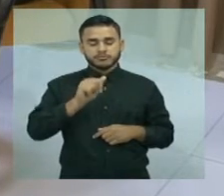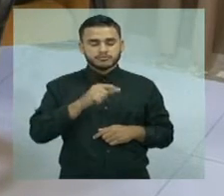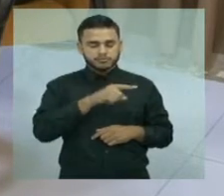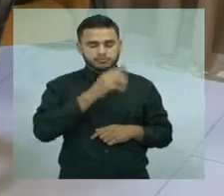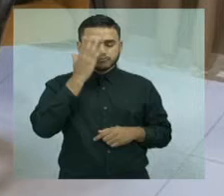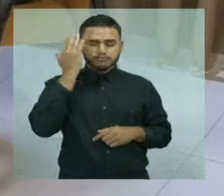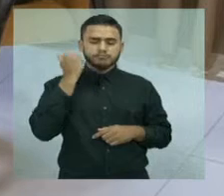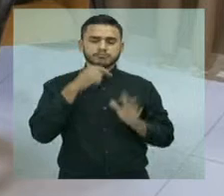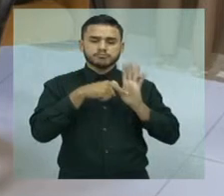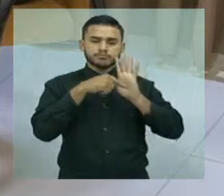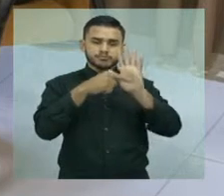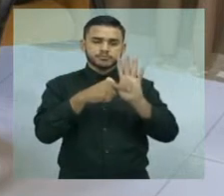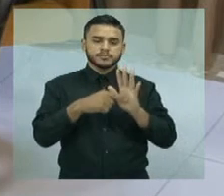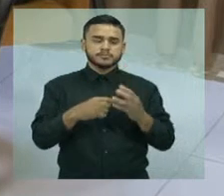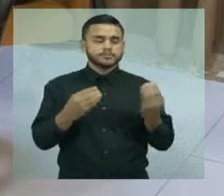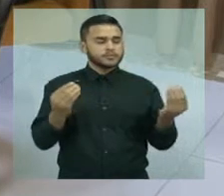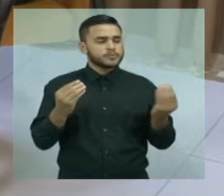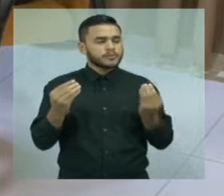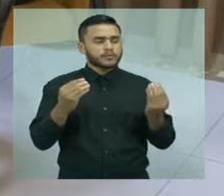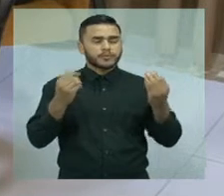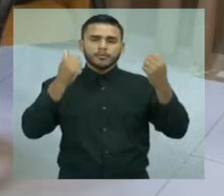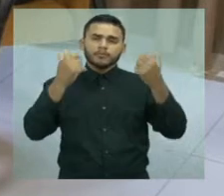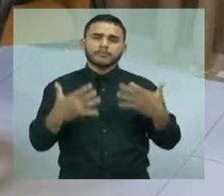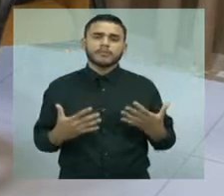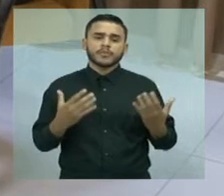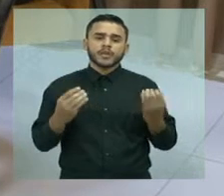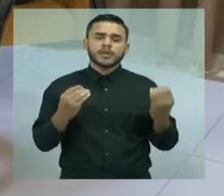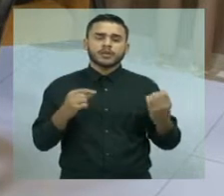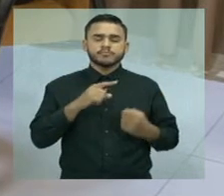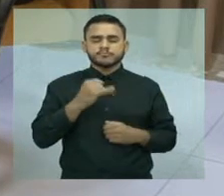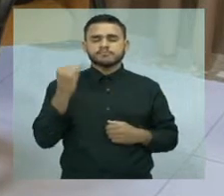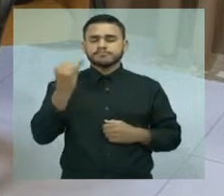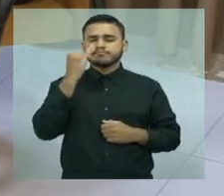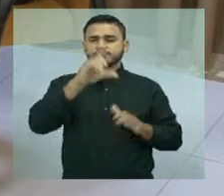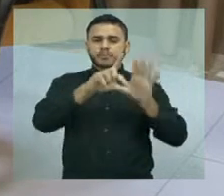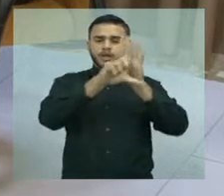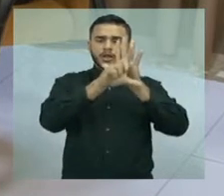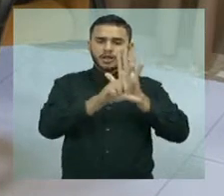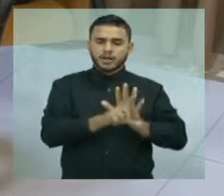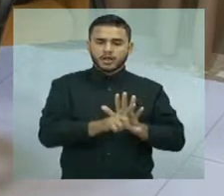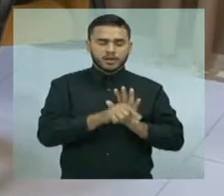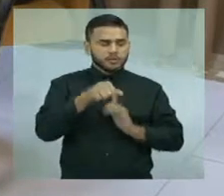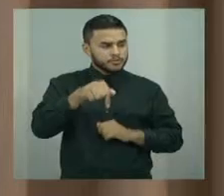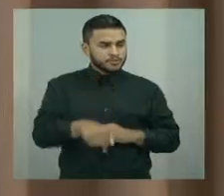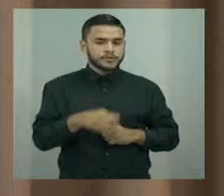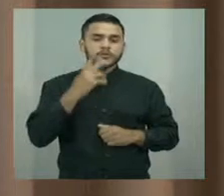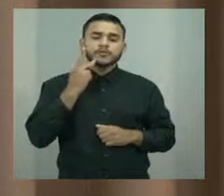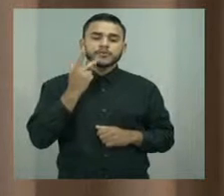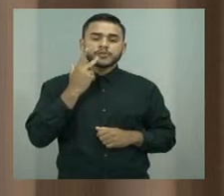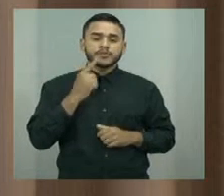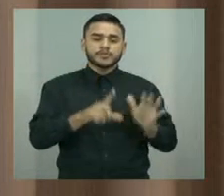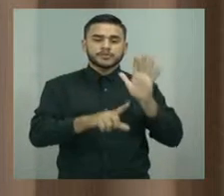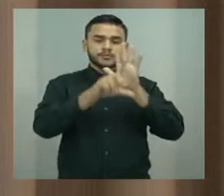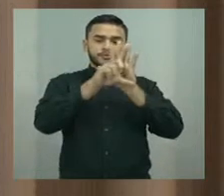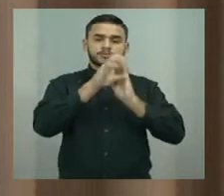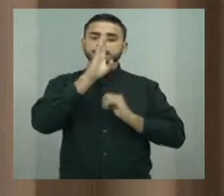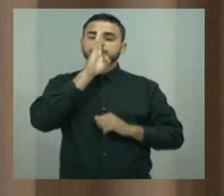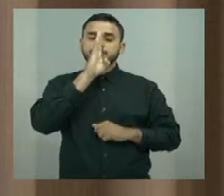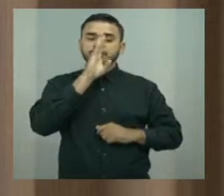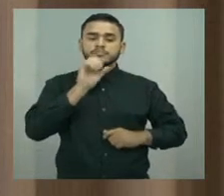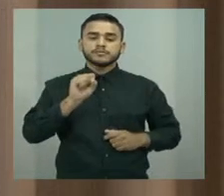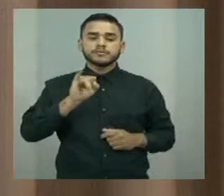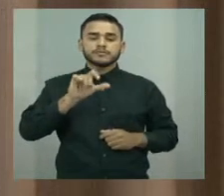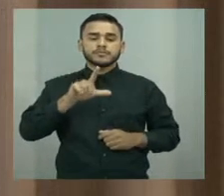gente deixar bem, já que a gente está citando e falando dessas 2 importantes leis aqui no município de Fortaleza, que é a Lei do Silêncio,